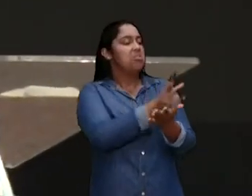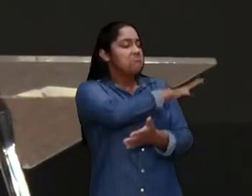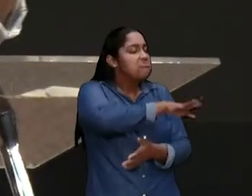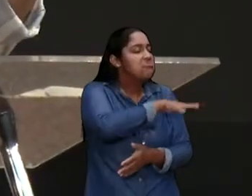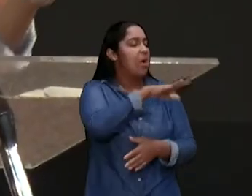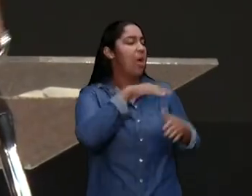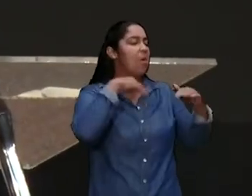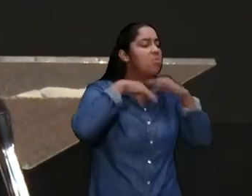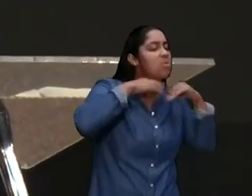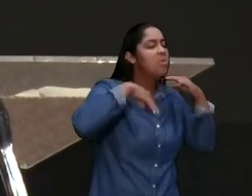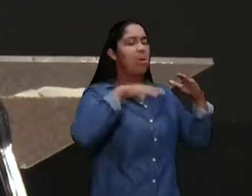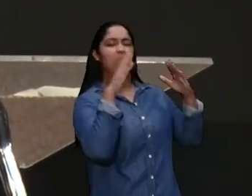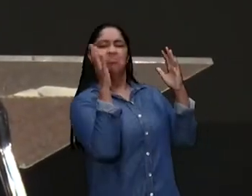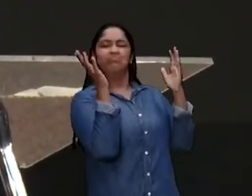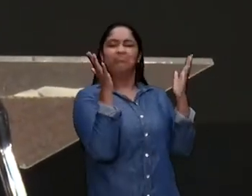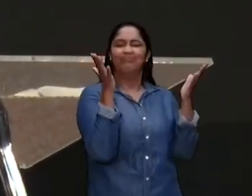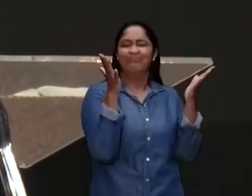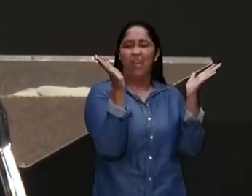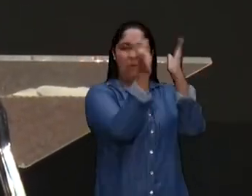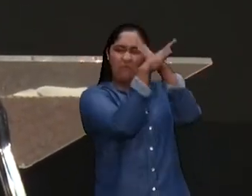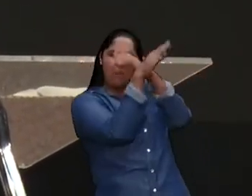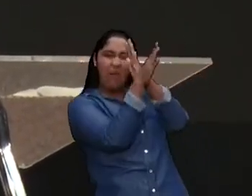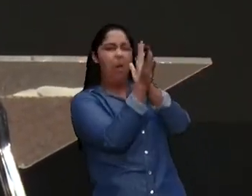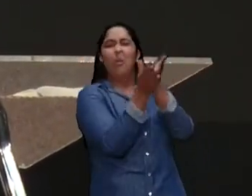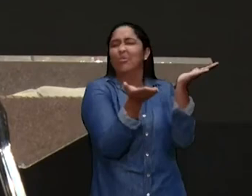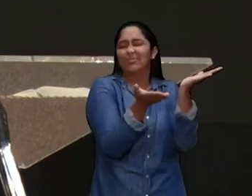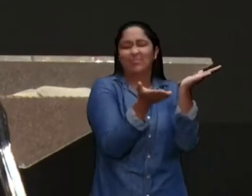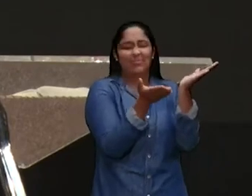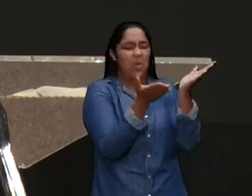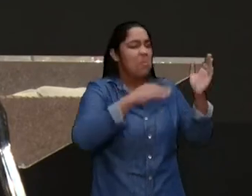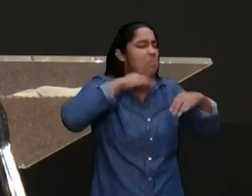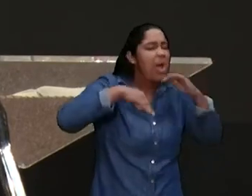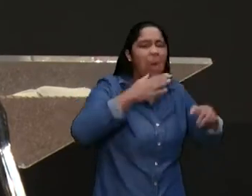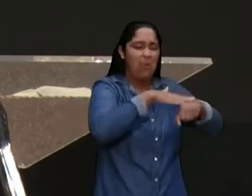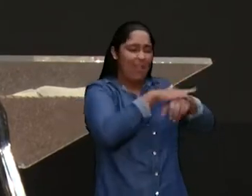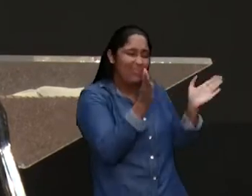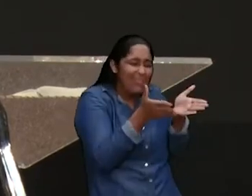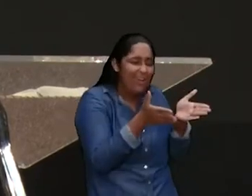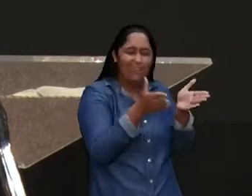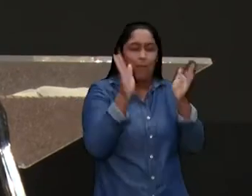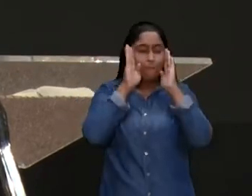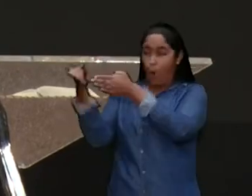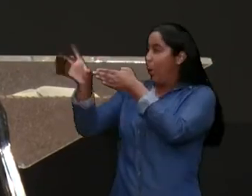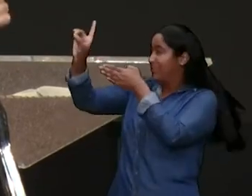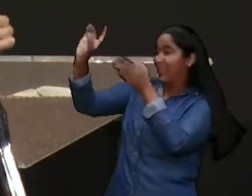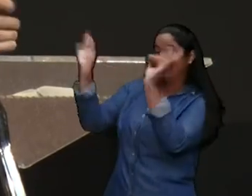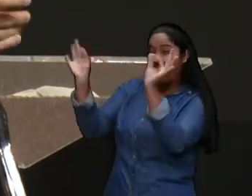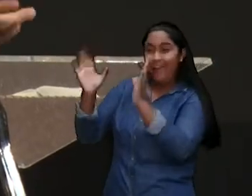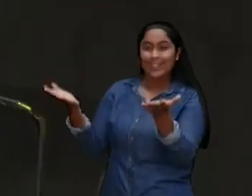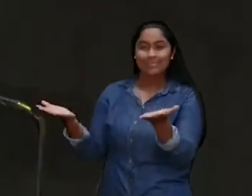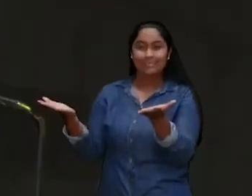o agir do Espírito de Deus gente o chefe da Sinagoga estava diante de Jesus Jesus acabou de curar